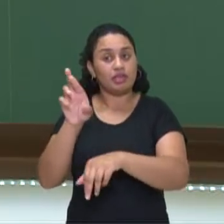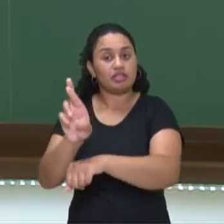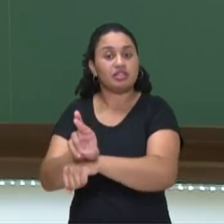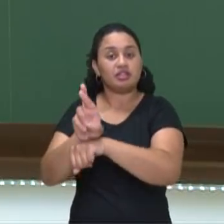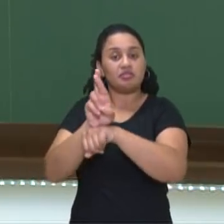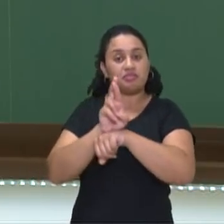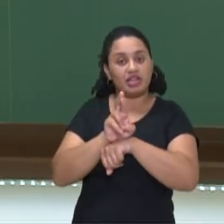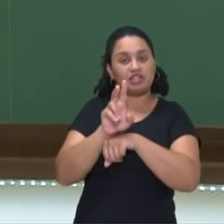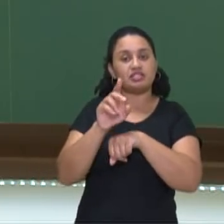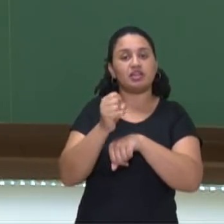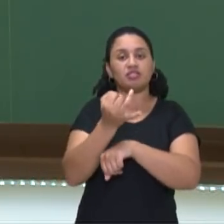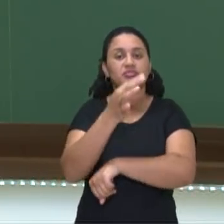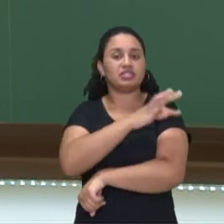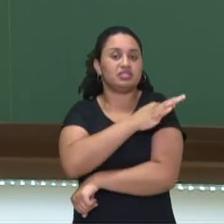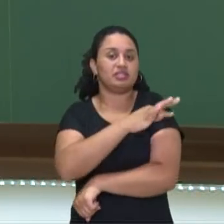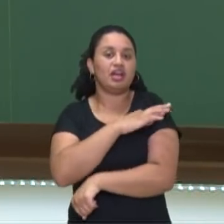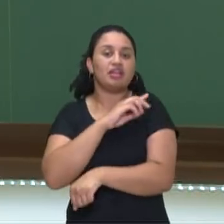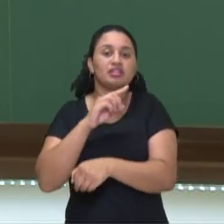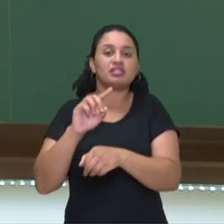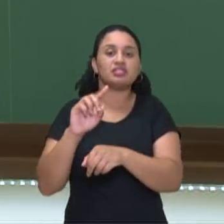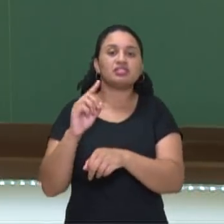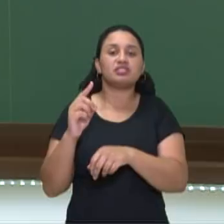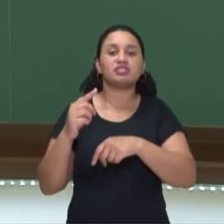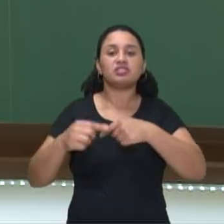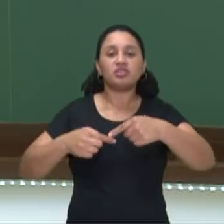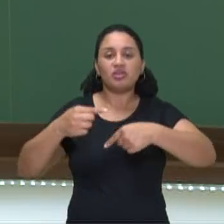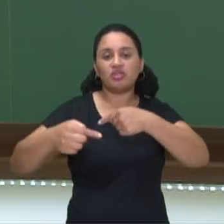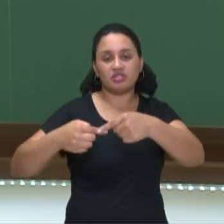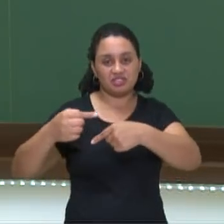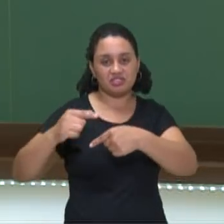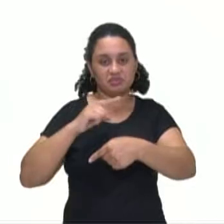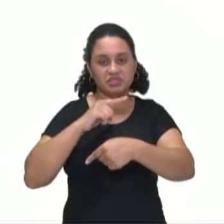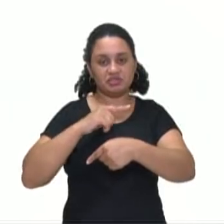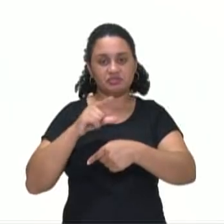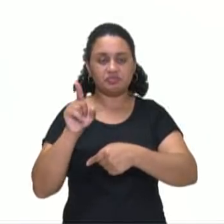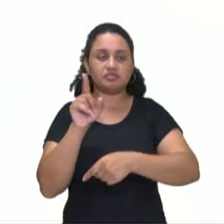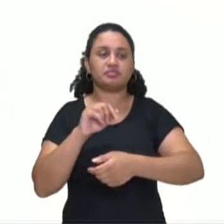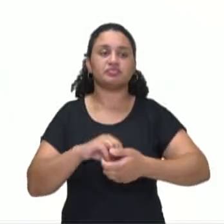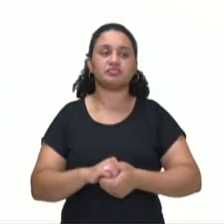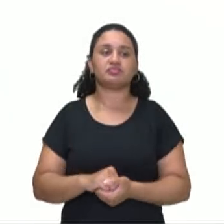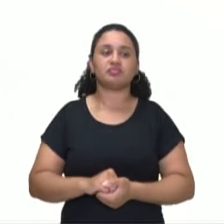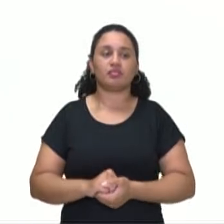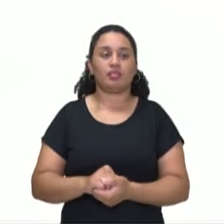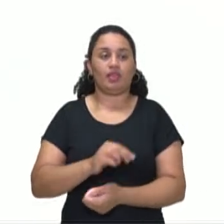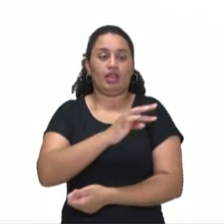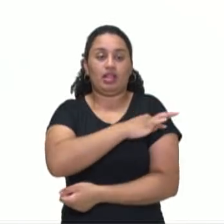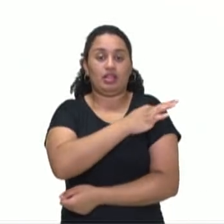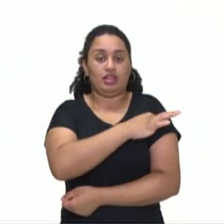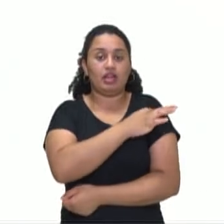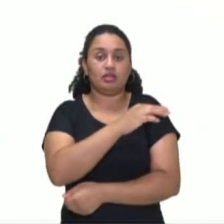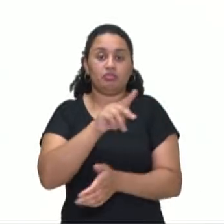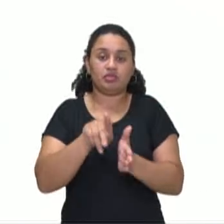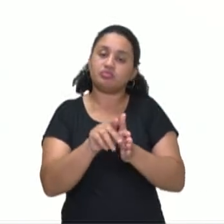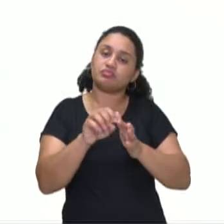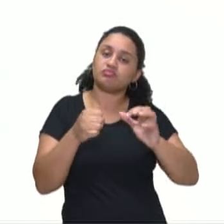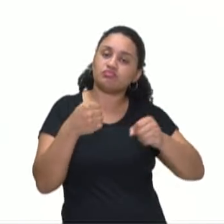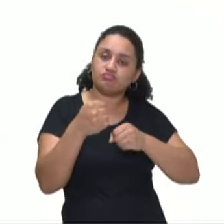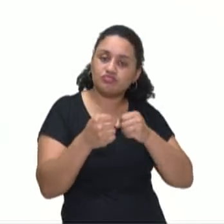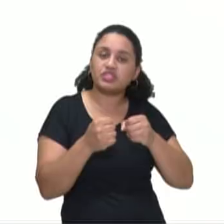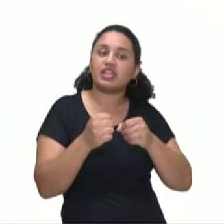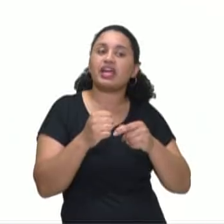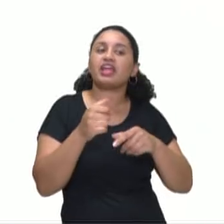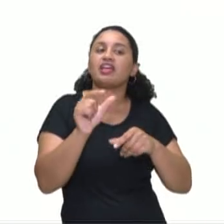as técnicas de rolamento que a gente encontra lá. Olha só, técnica das artes marciais que consiste